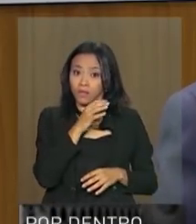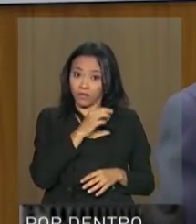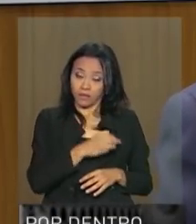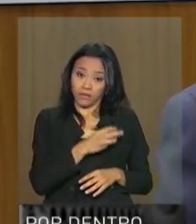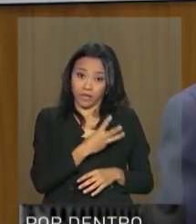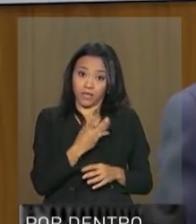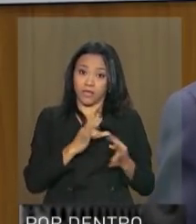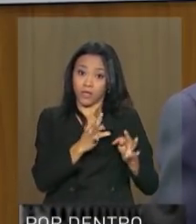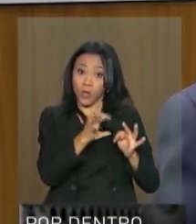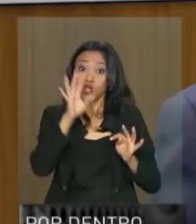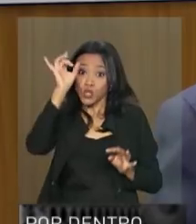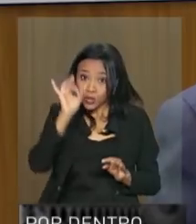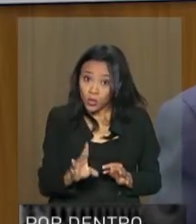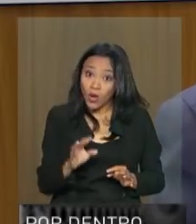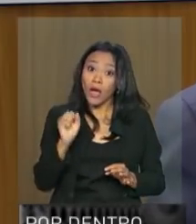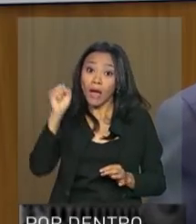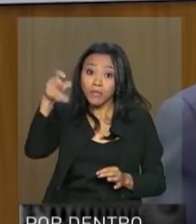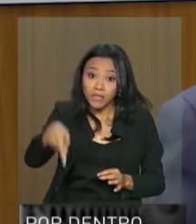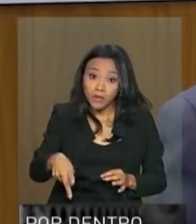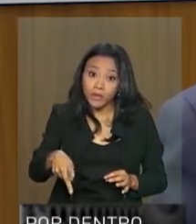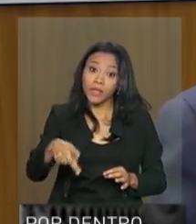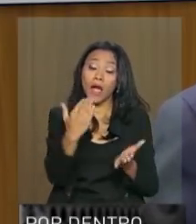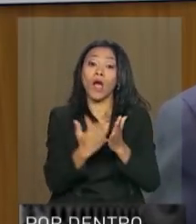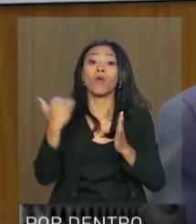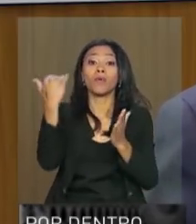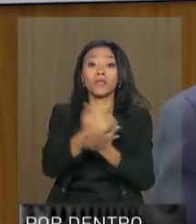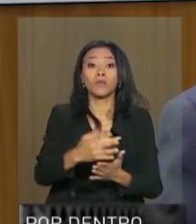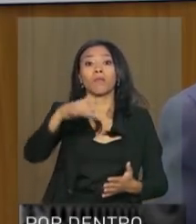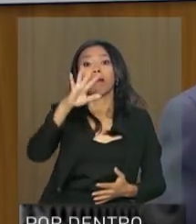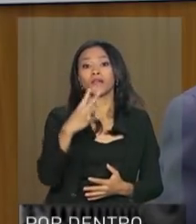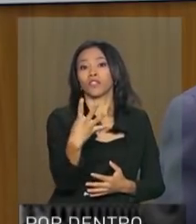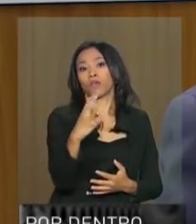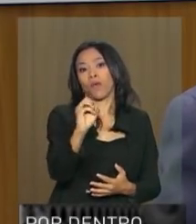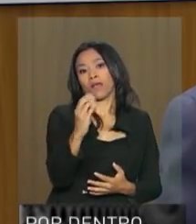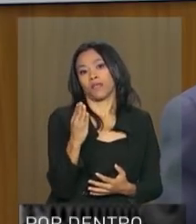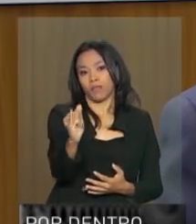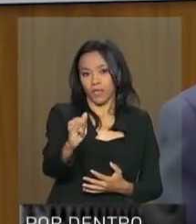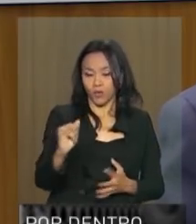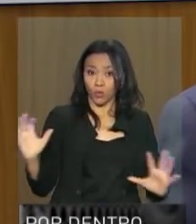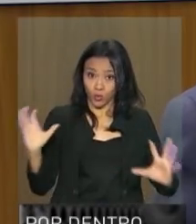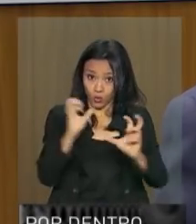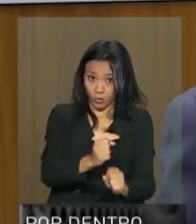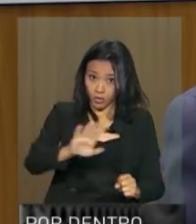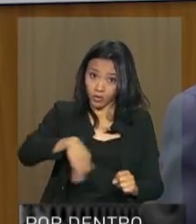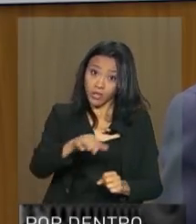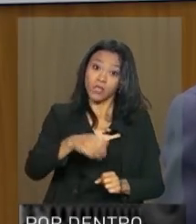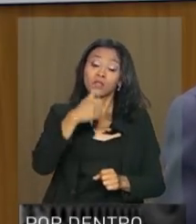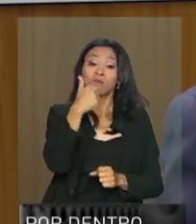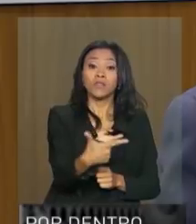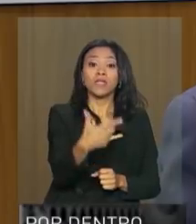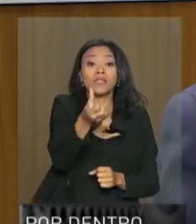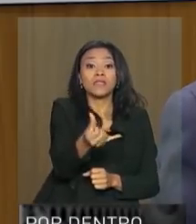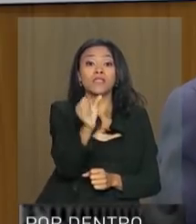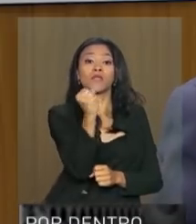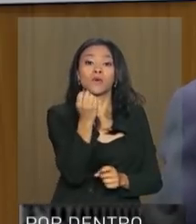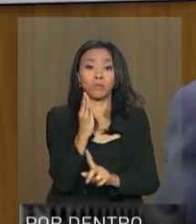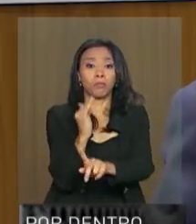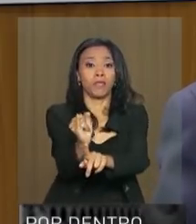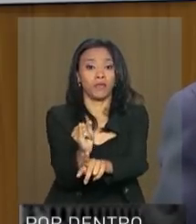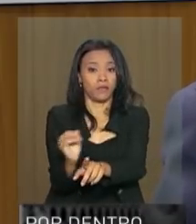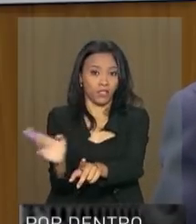déficit da Previdência no ano passado como um todo aumentou mais de 40 bilhões. O valor total dele foi de 268 bilhões de reais.